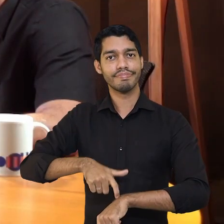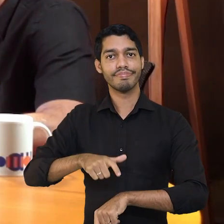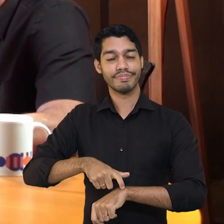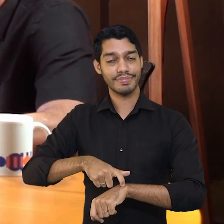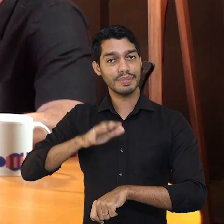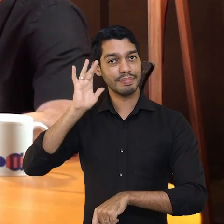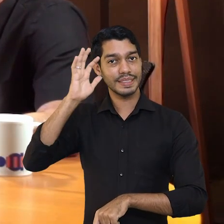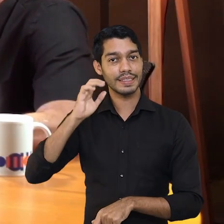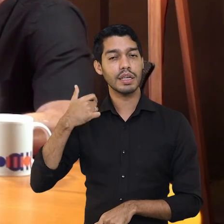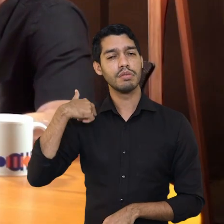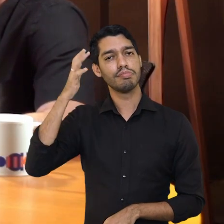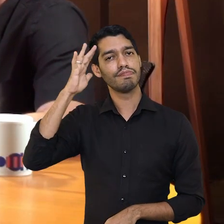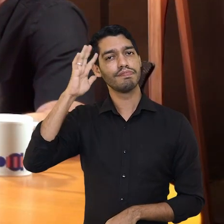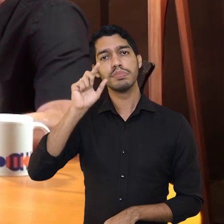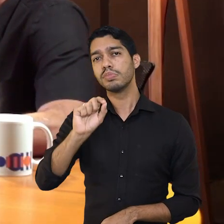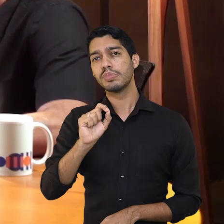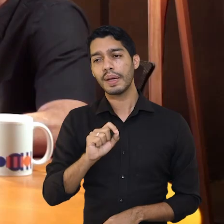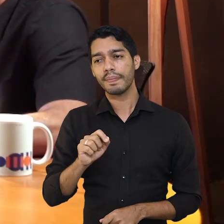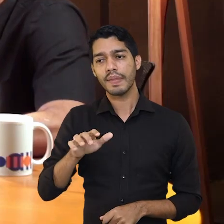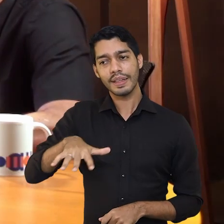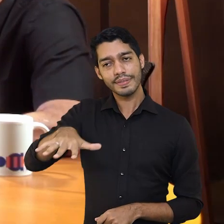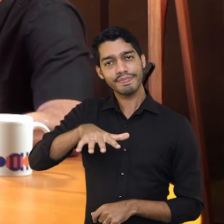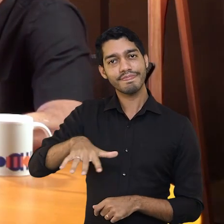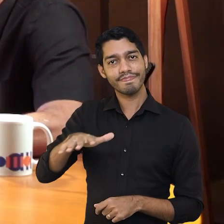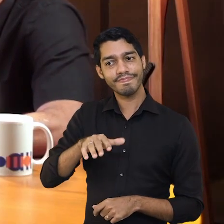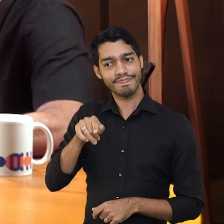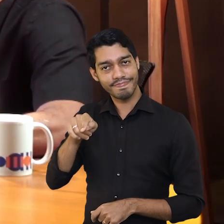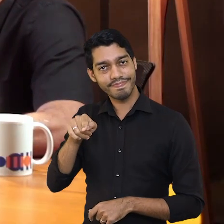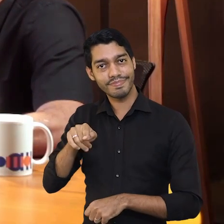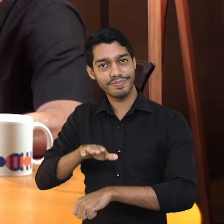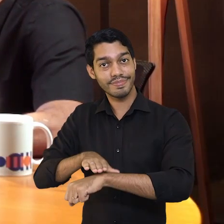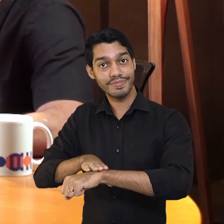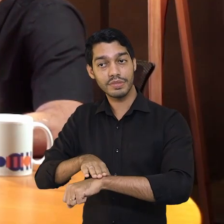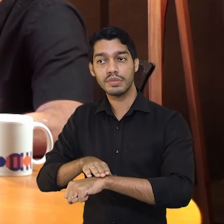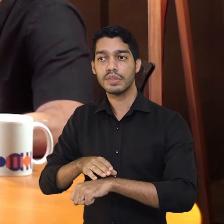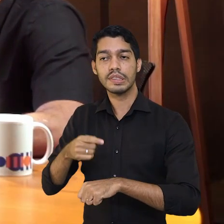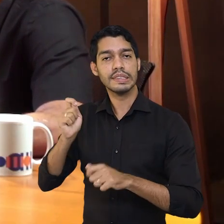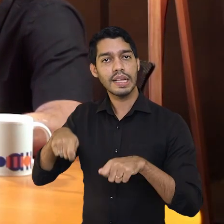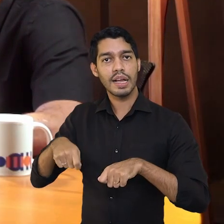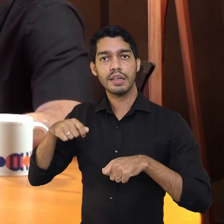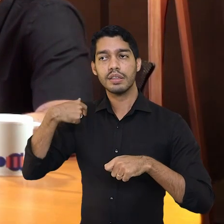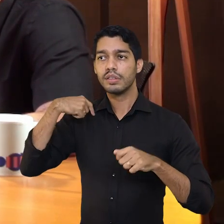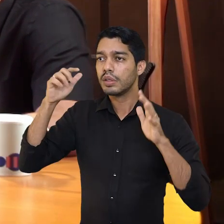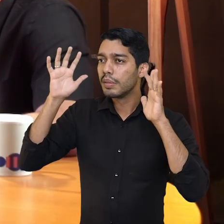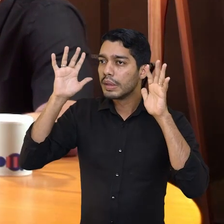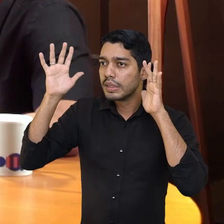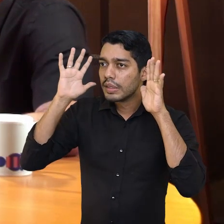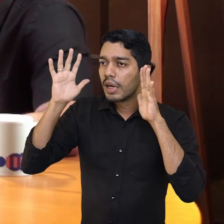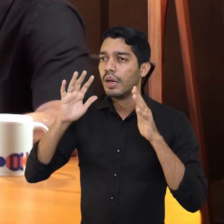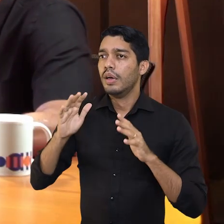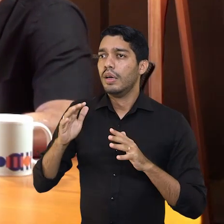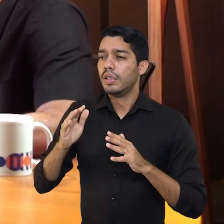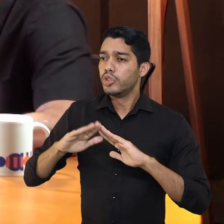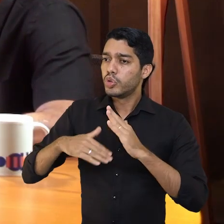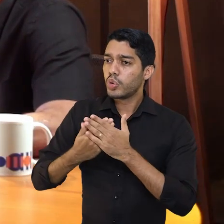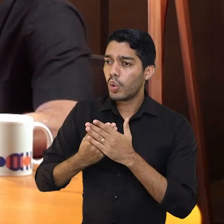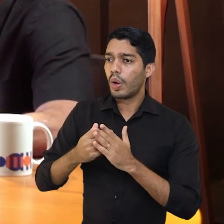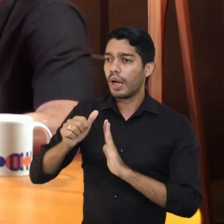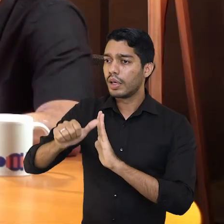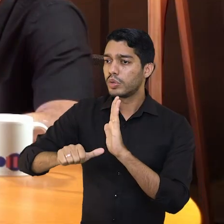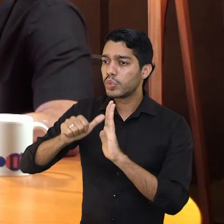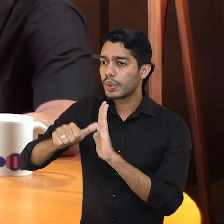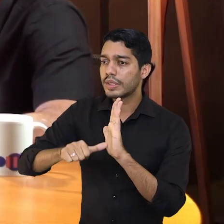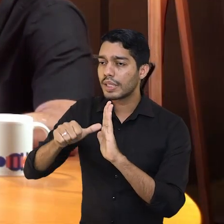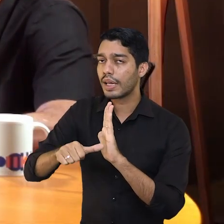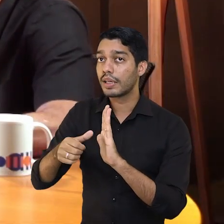até que na parte de inovação seja esse lugar de pensar também como que a escola vai se atualizar